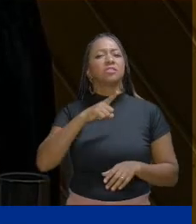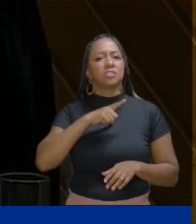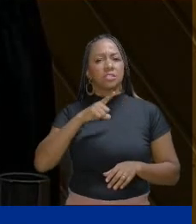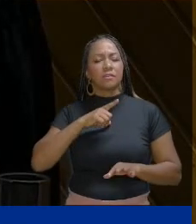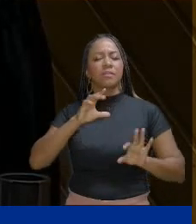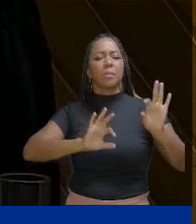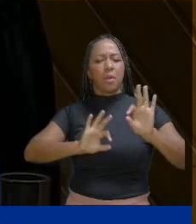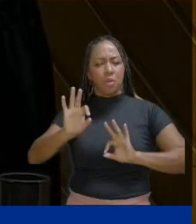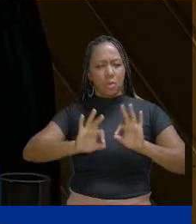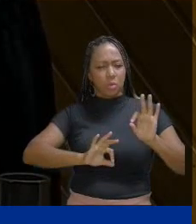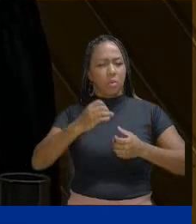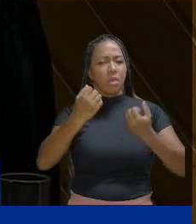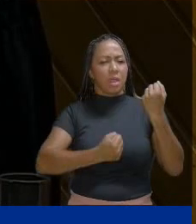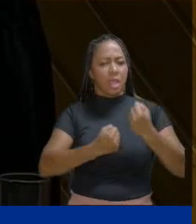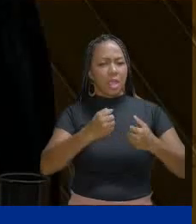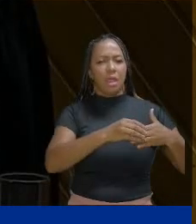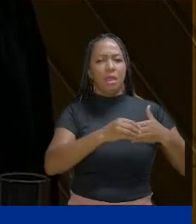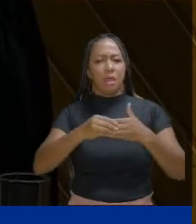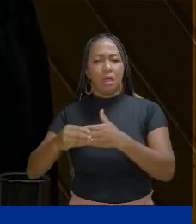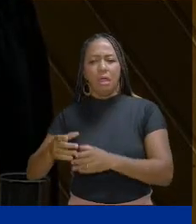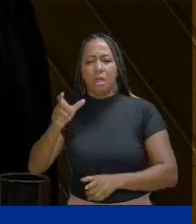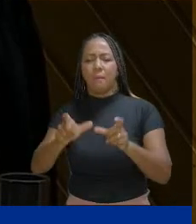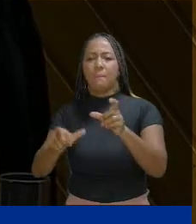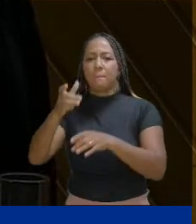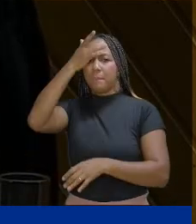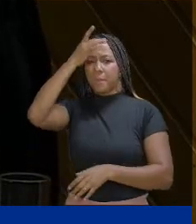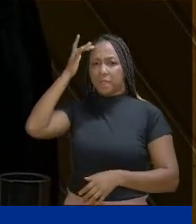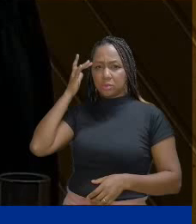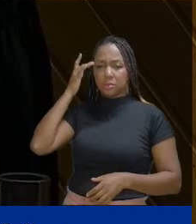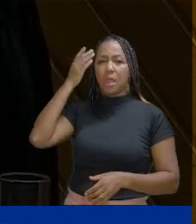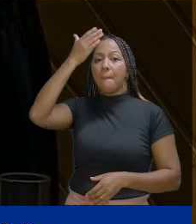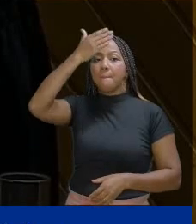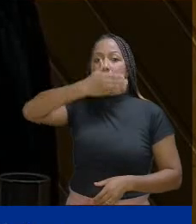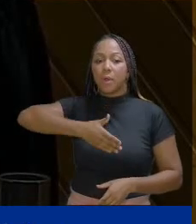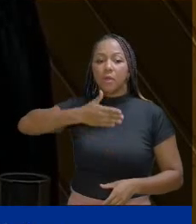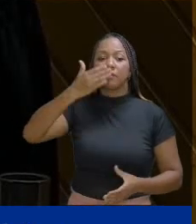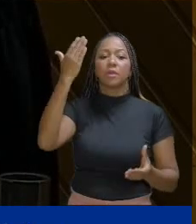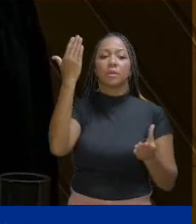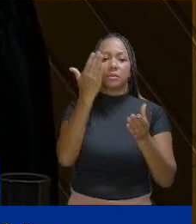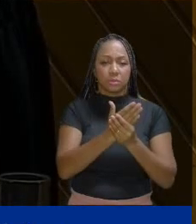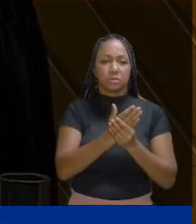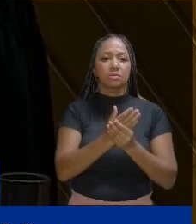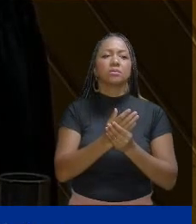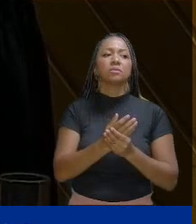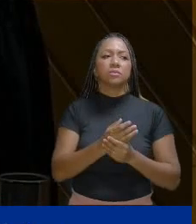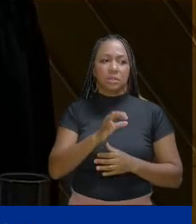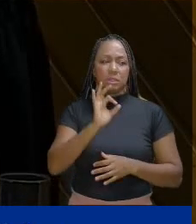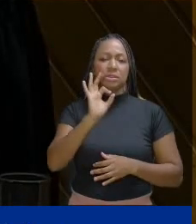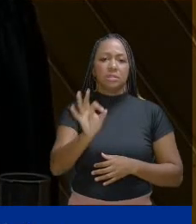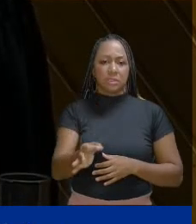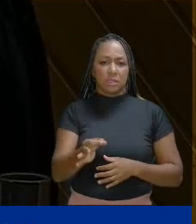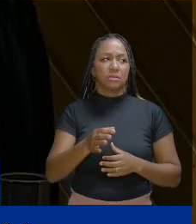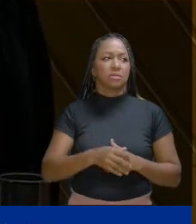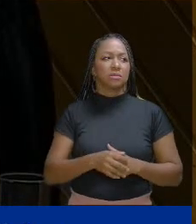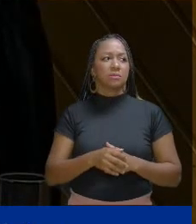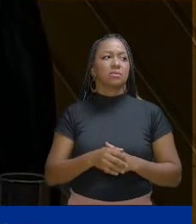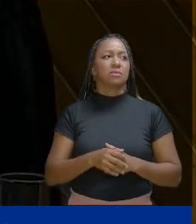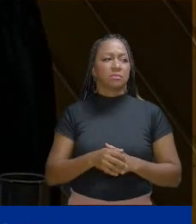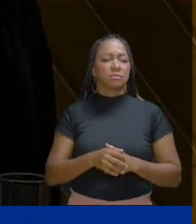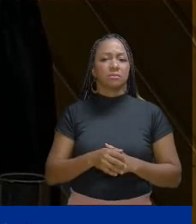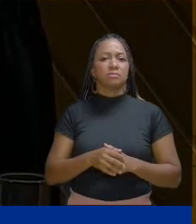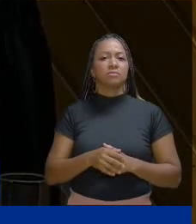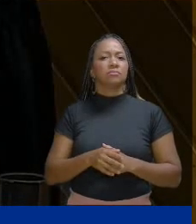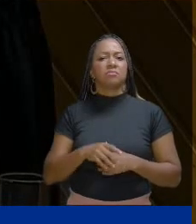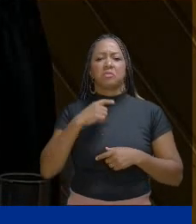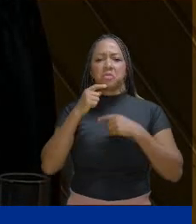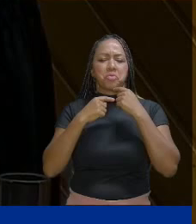um esquema de transporte ilícito de eleitores e a prova produzida no processo é absolutamente irretocável, cabal, robusta, que